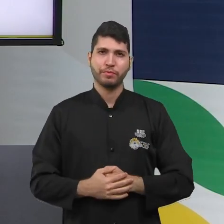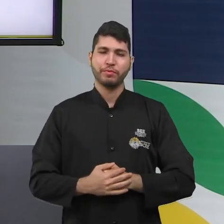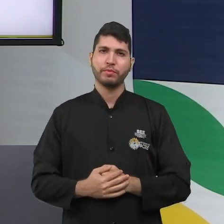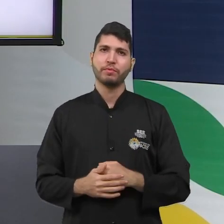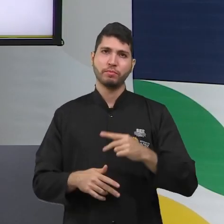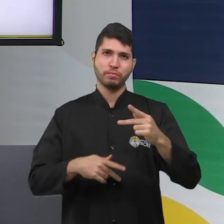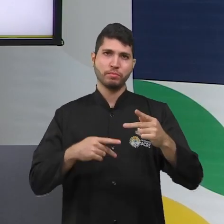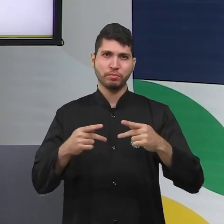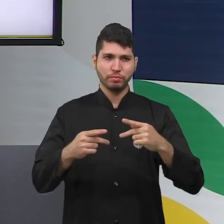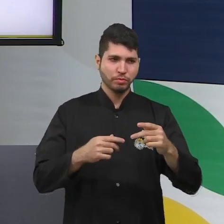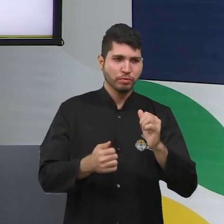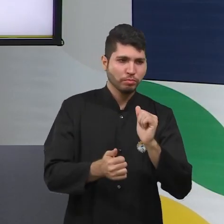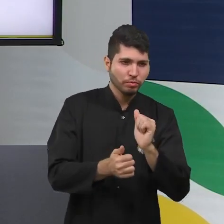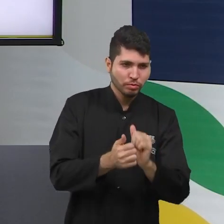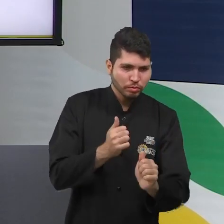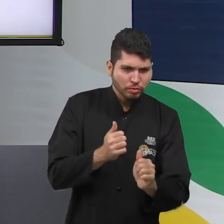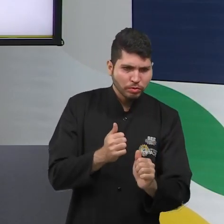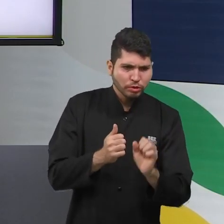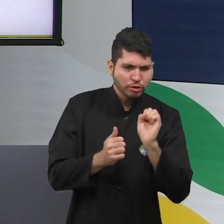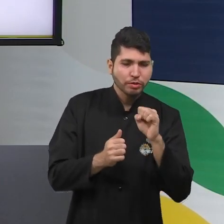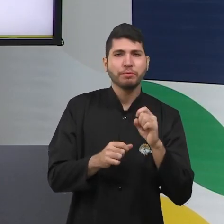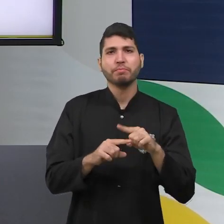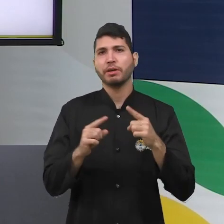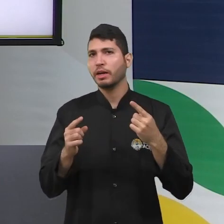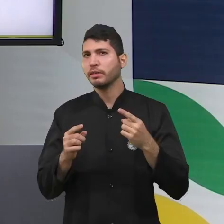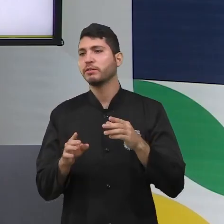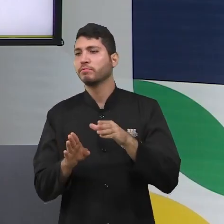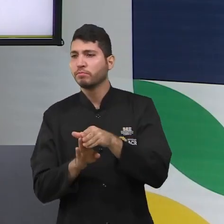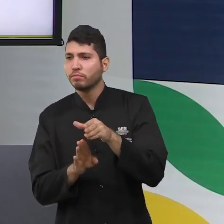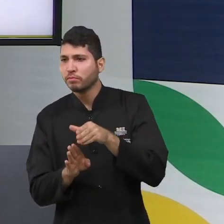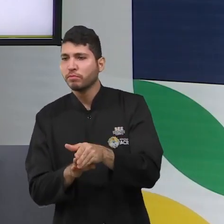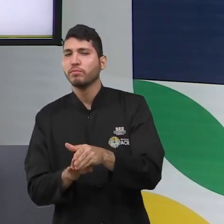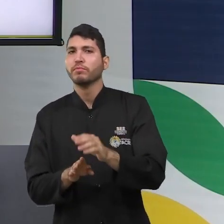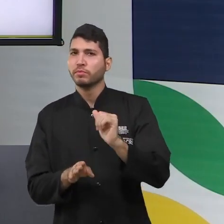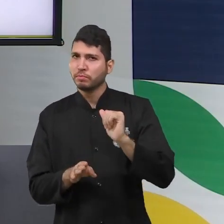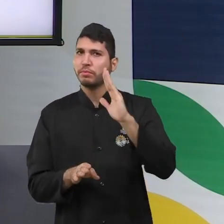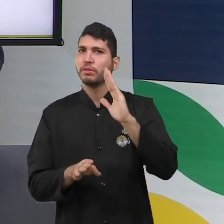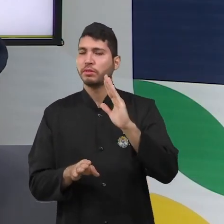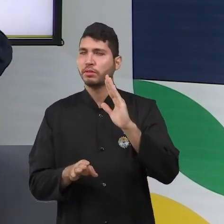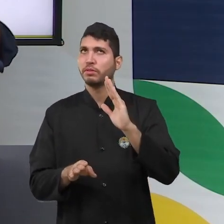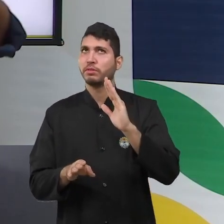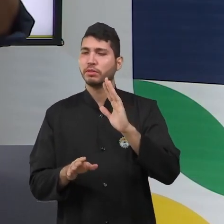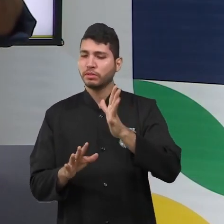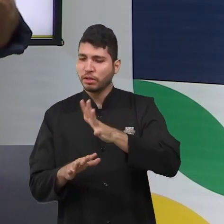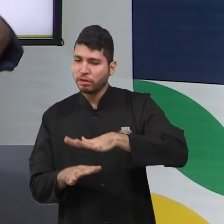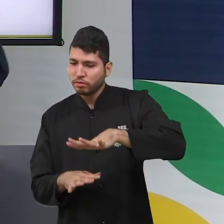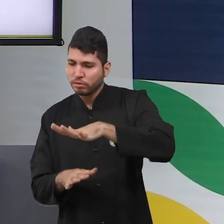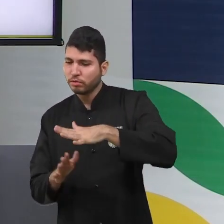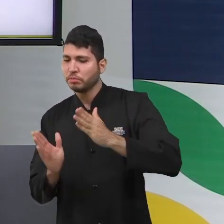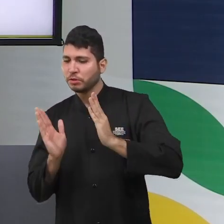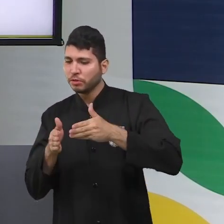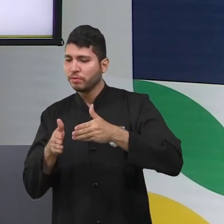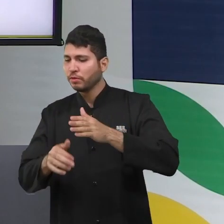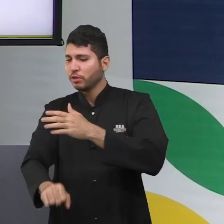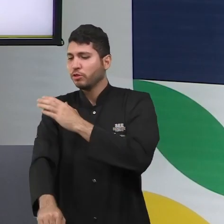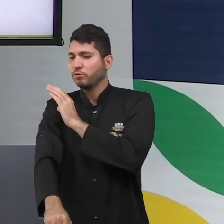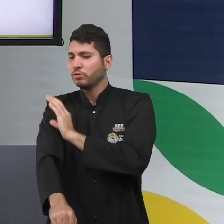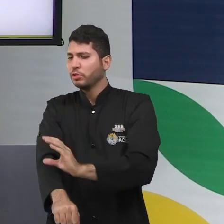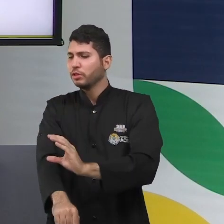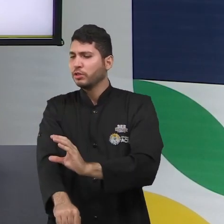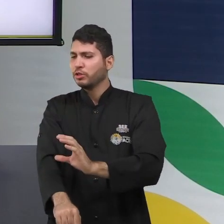projetos de aspecto esportivo, mas também temos os de direcionamento um pouco mais culturais, que tem essa parte de pertencimento,